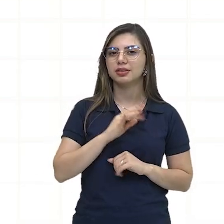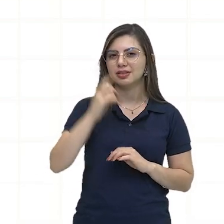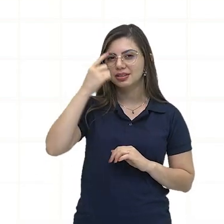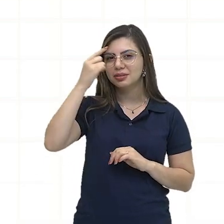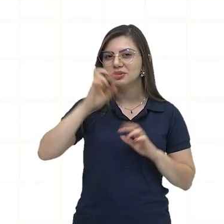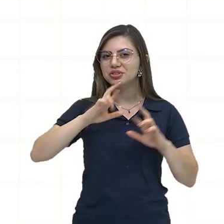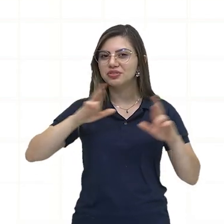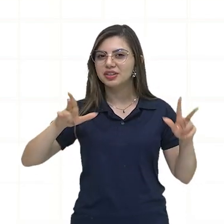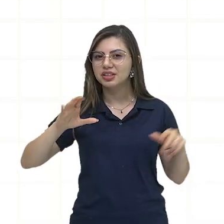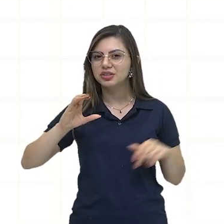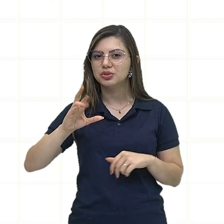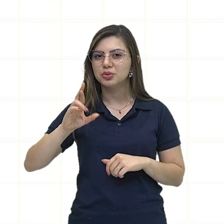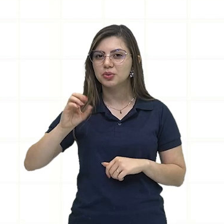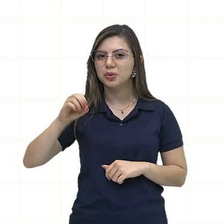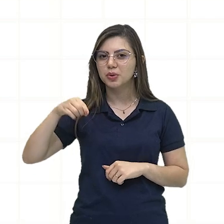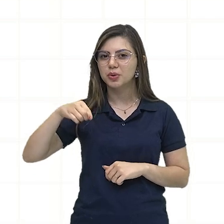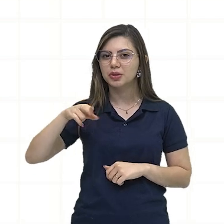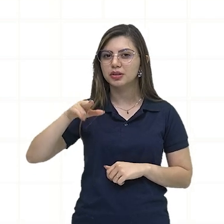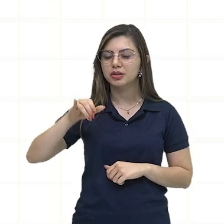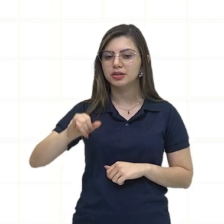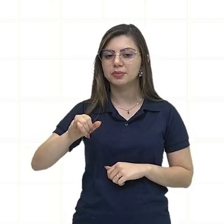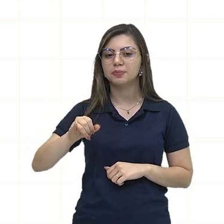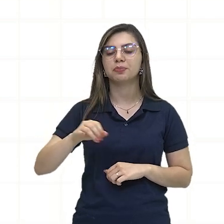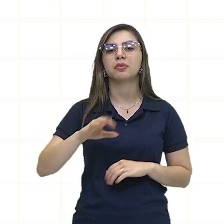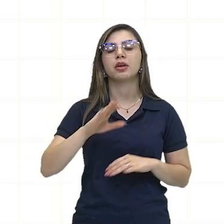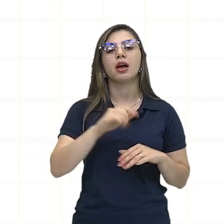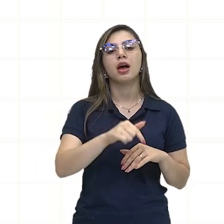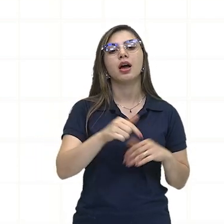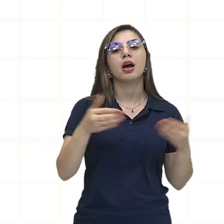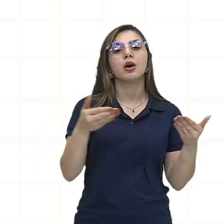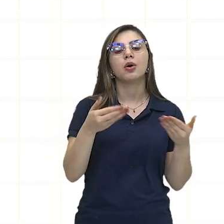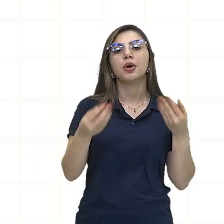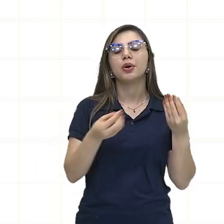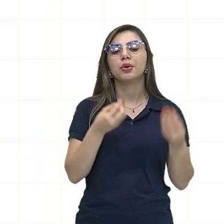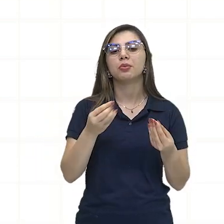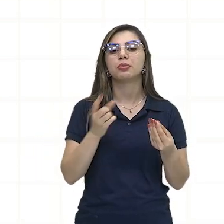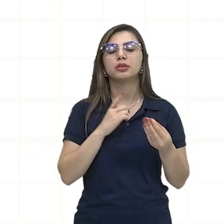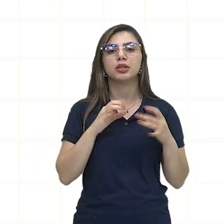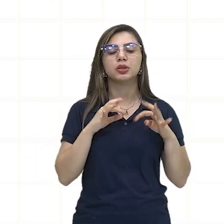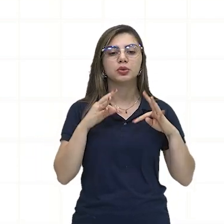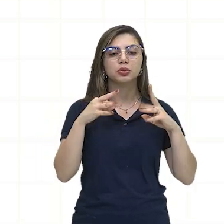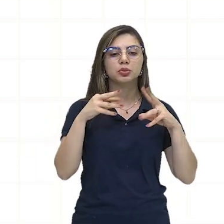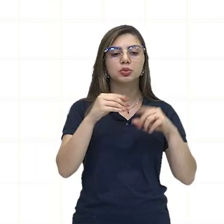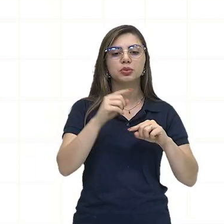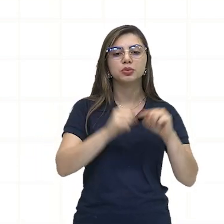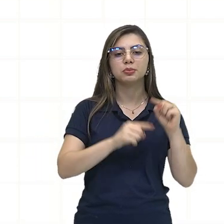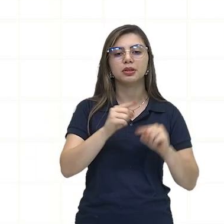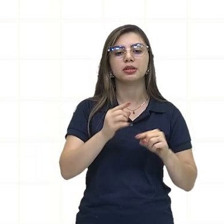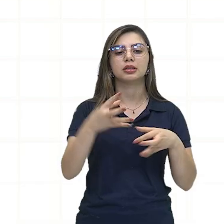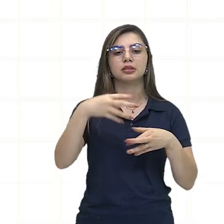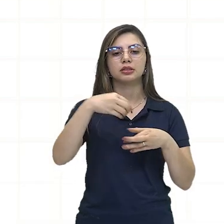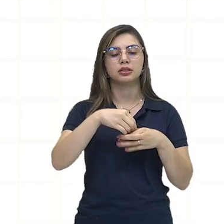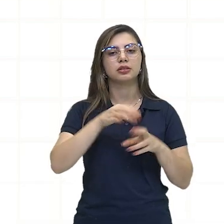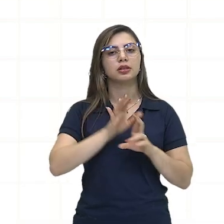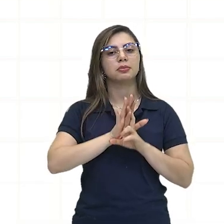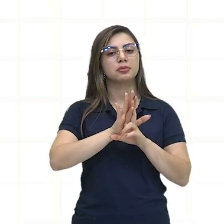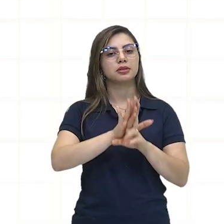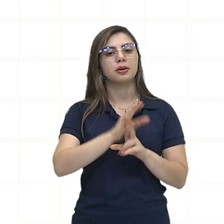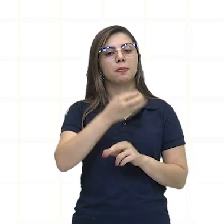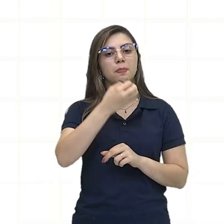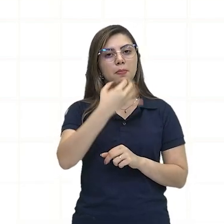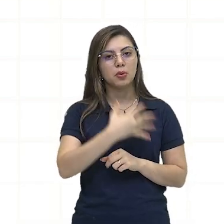croquis, onde todos os móveis à disposição aí colocados estão bem representados